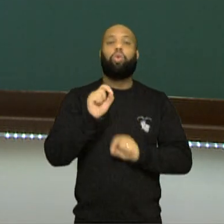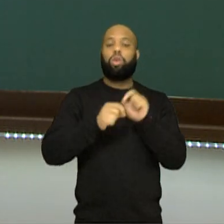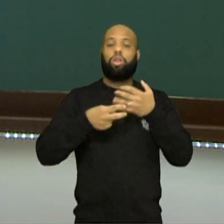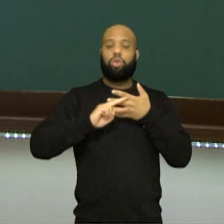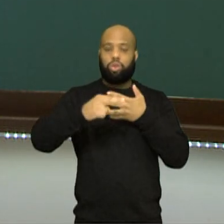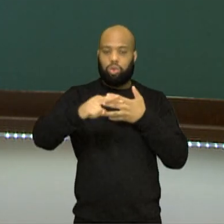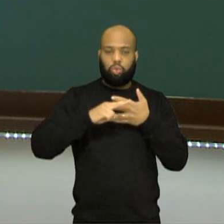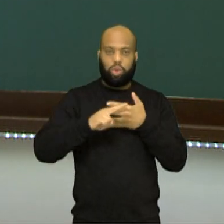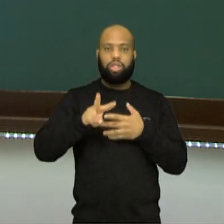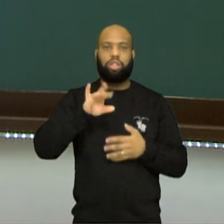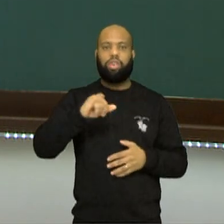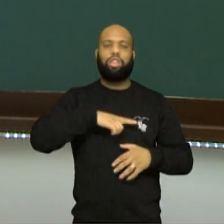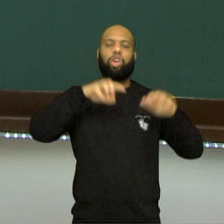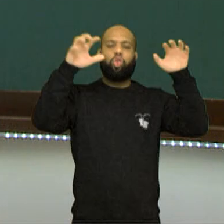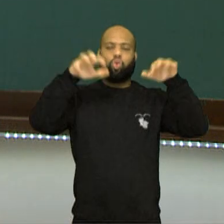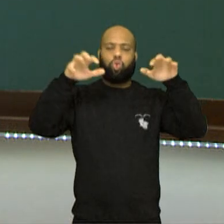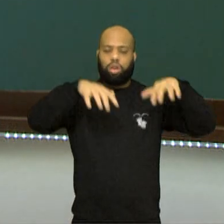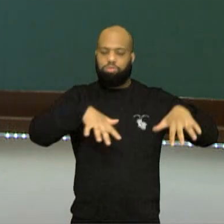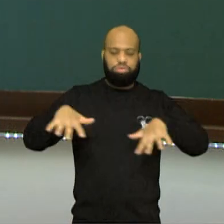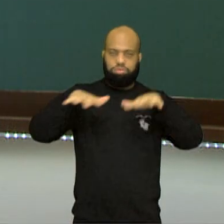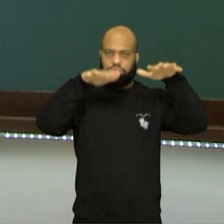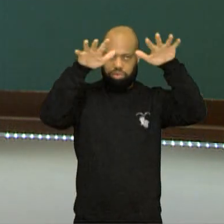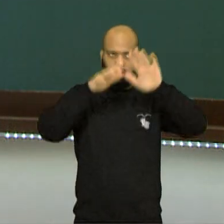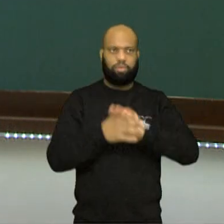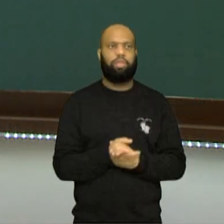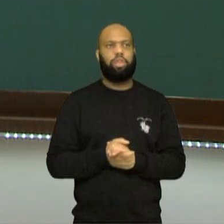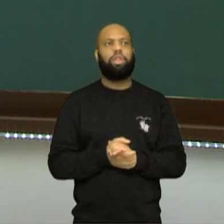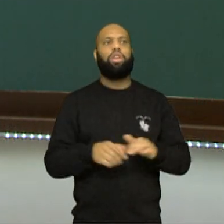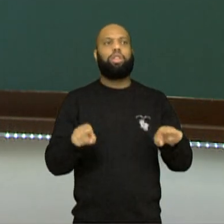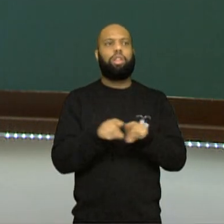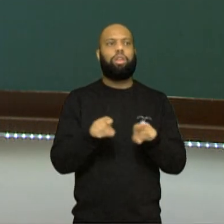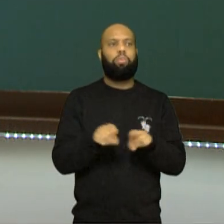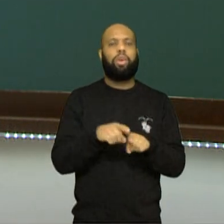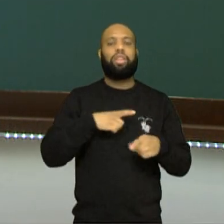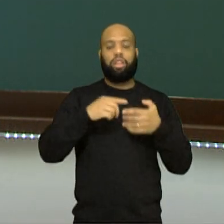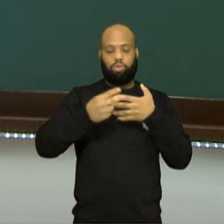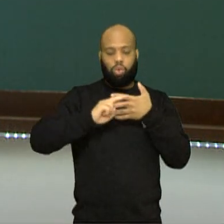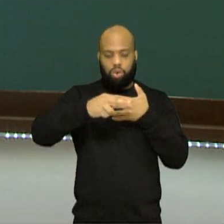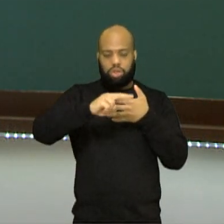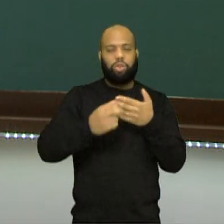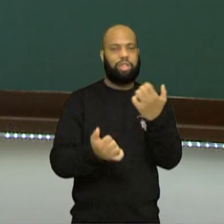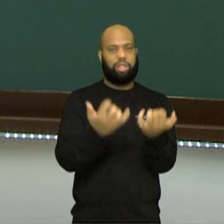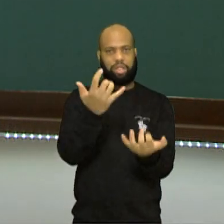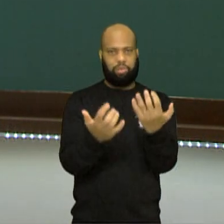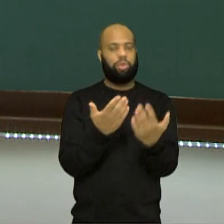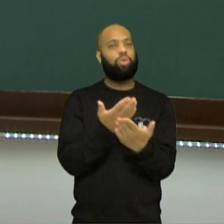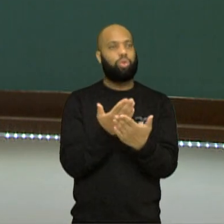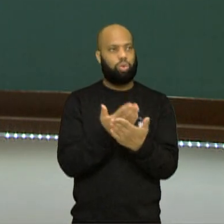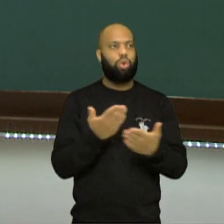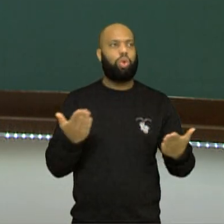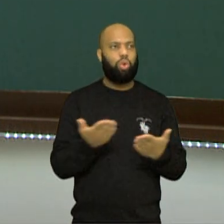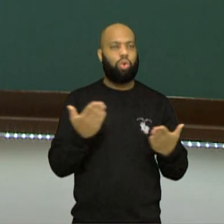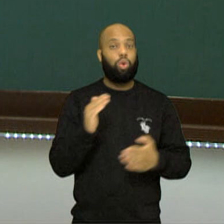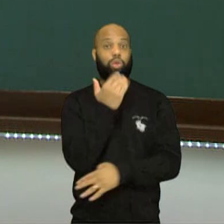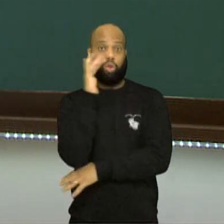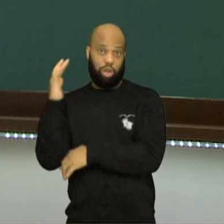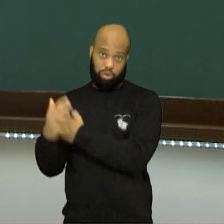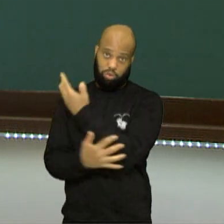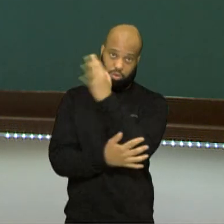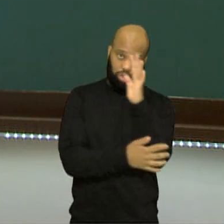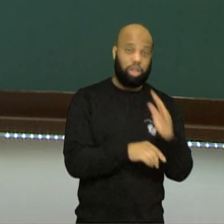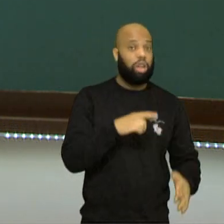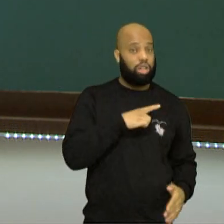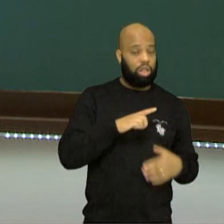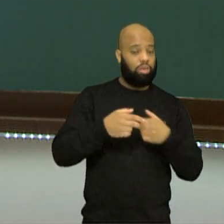consequência? Enchentes. E as consequências das queimadas, tanto para a natureza, ou